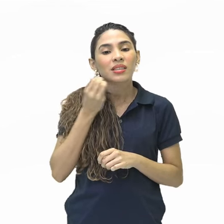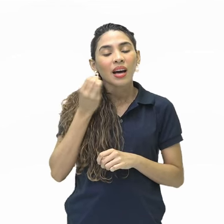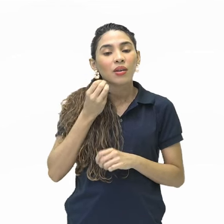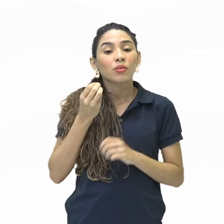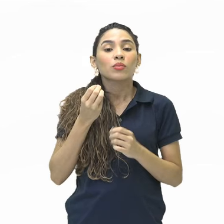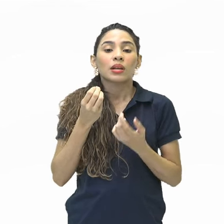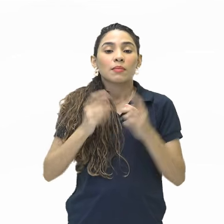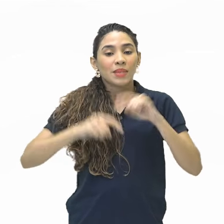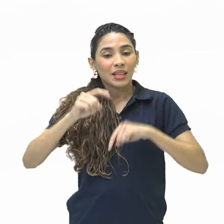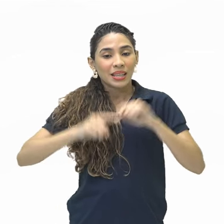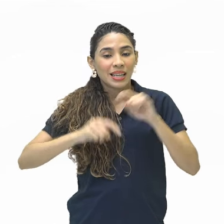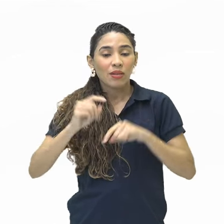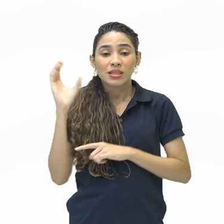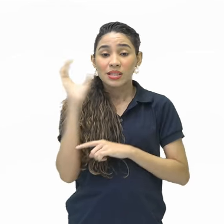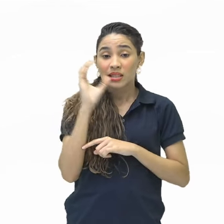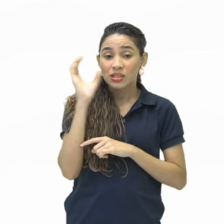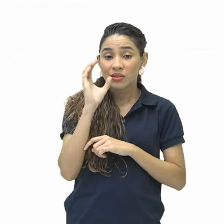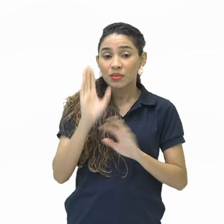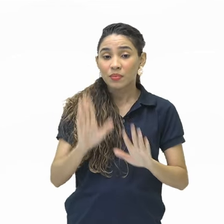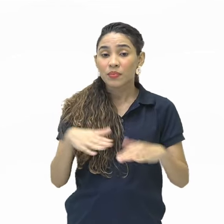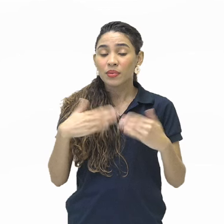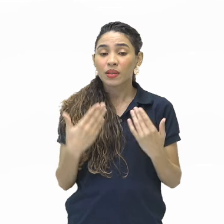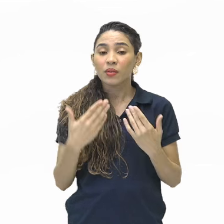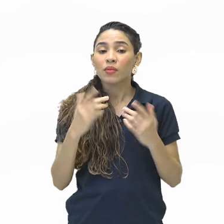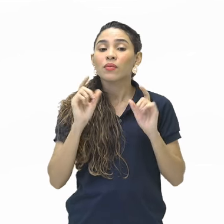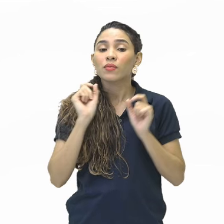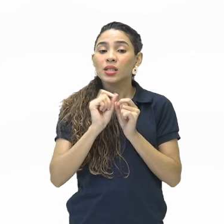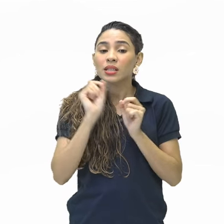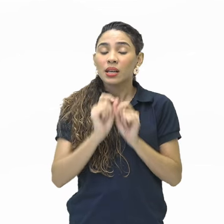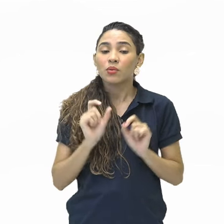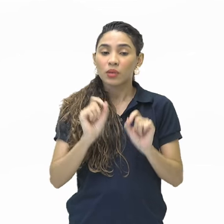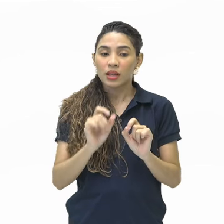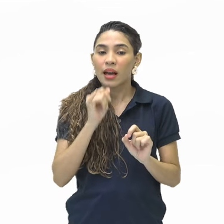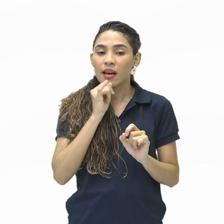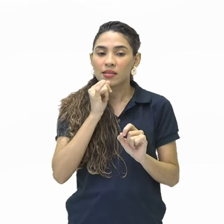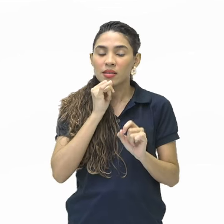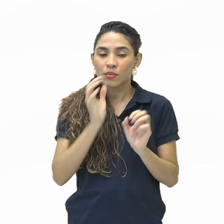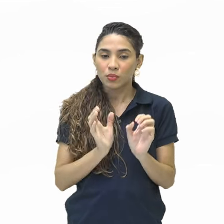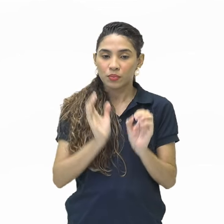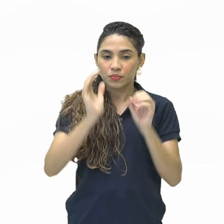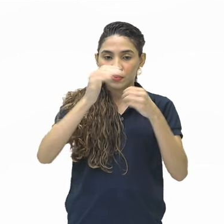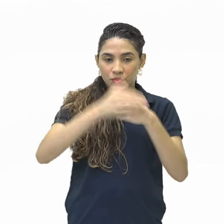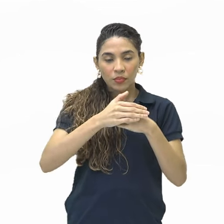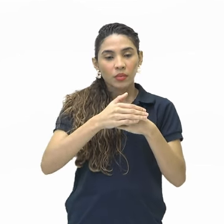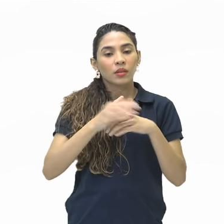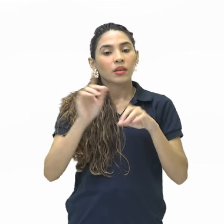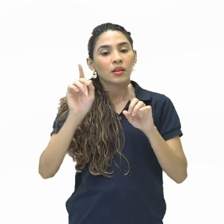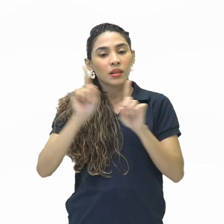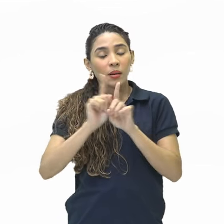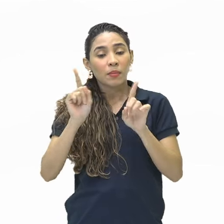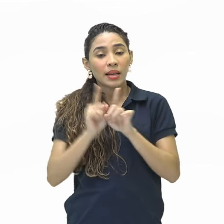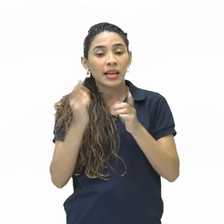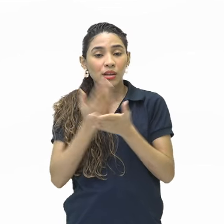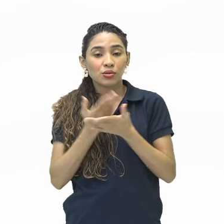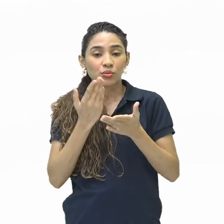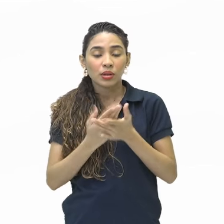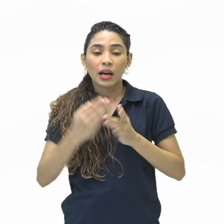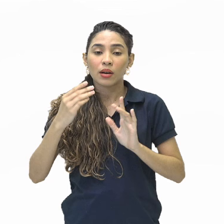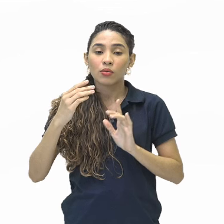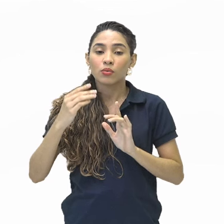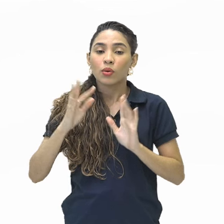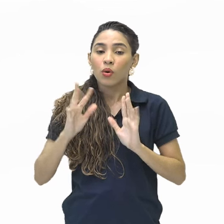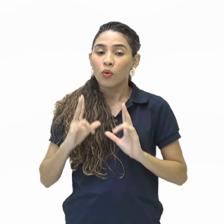experimentos científicos. Então, nesses testes, o que eles fizeram? Eles isolaram, eles estudaram o fungo e aí